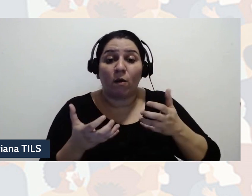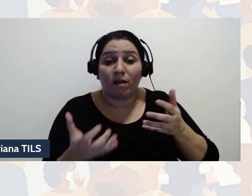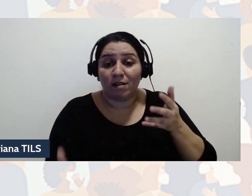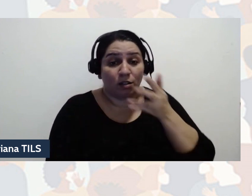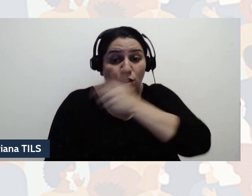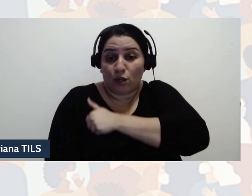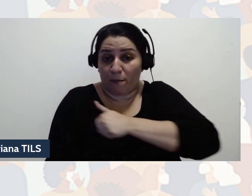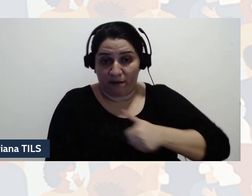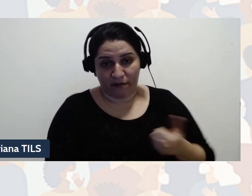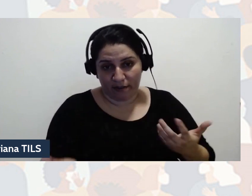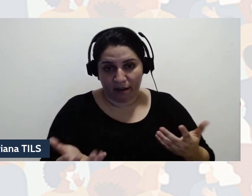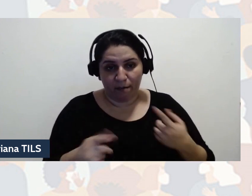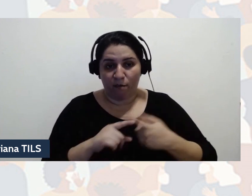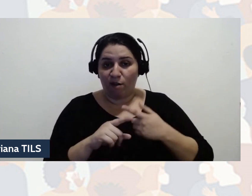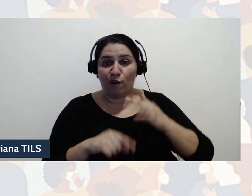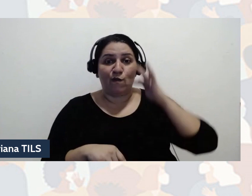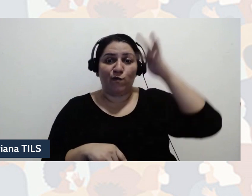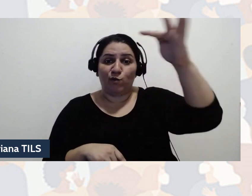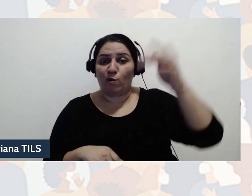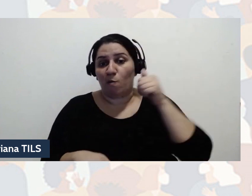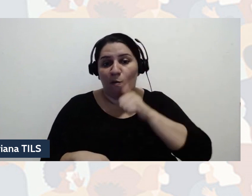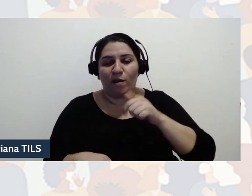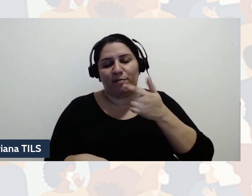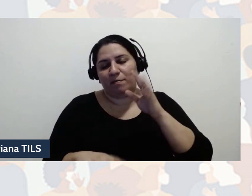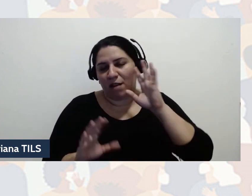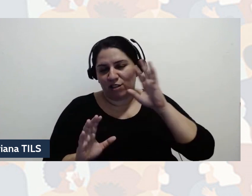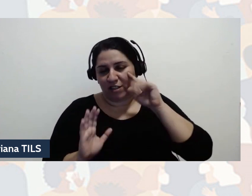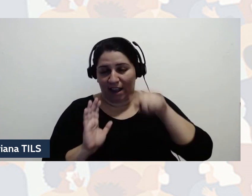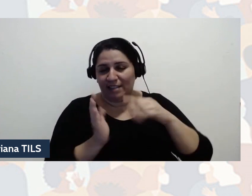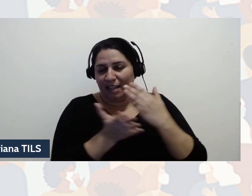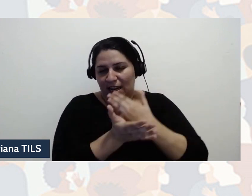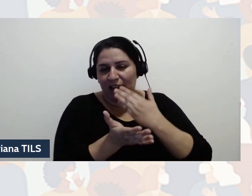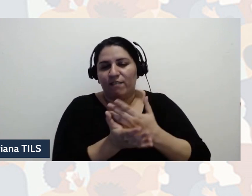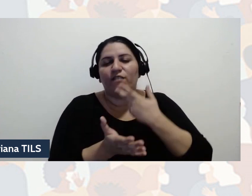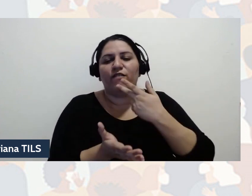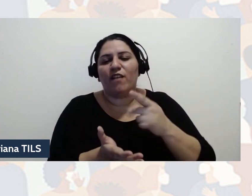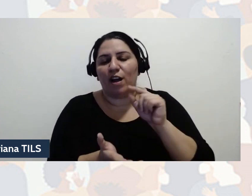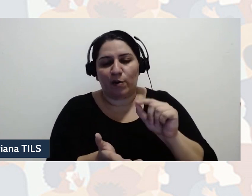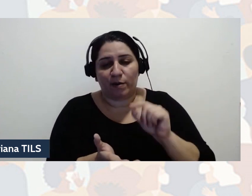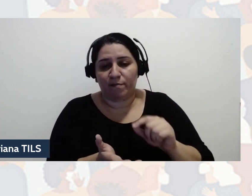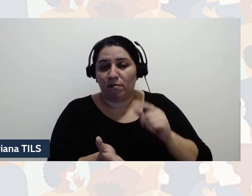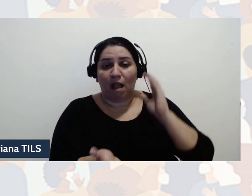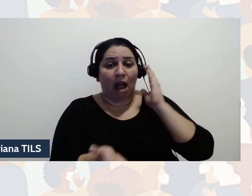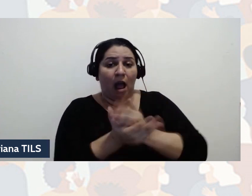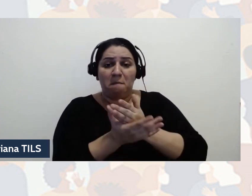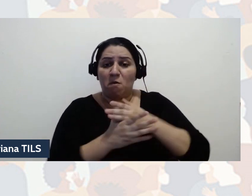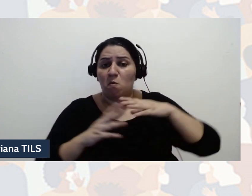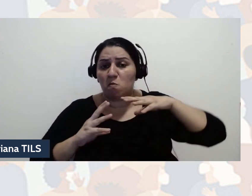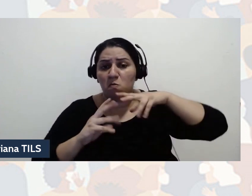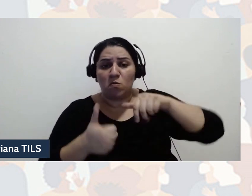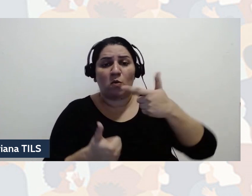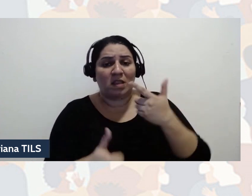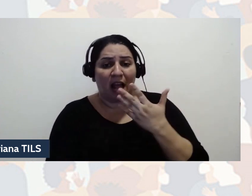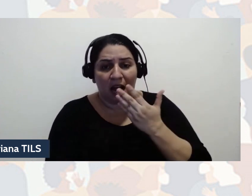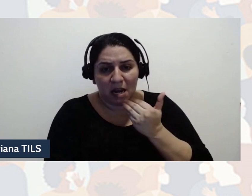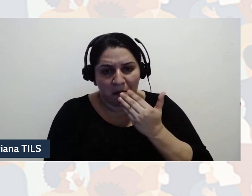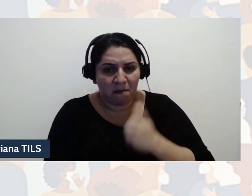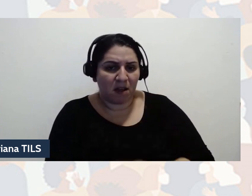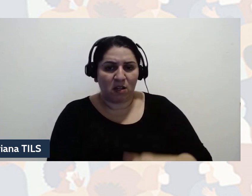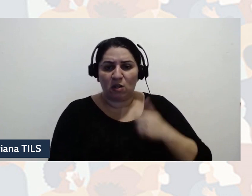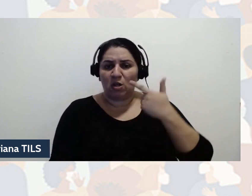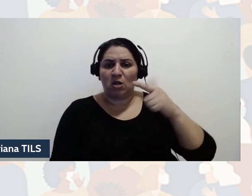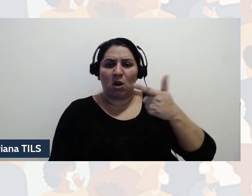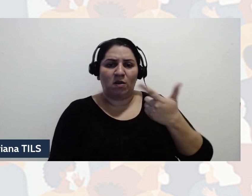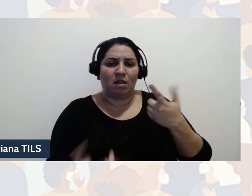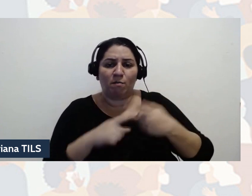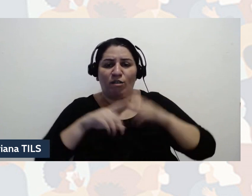agricultura, felizmente, bom, também não há mais literatura, mas no mundo em que não há mais agricultura nem alimentos, já que as cinzas cobriram o